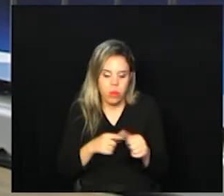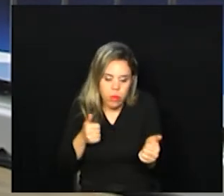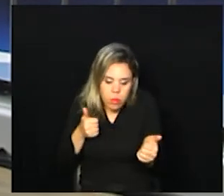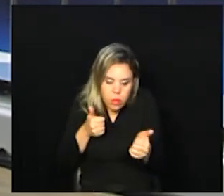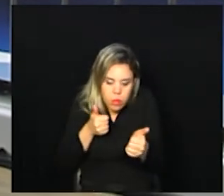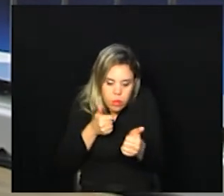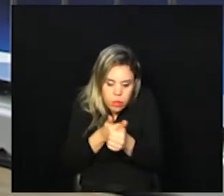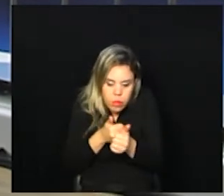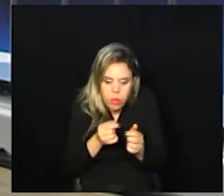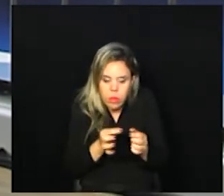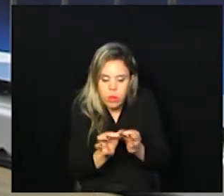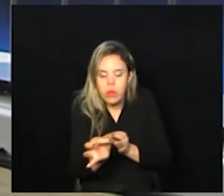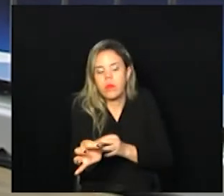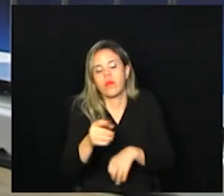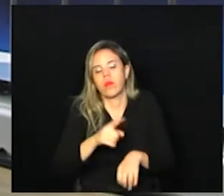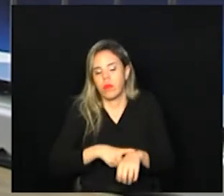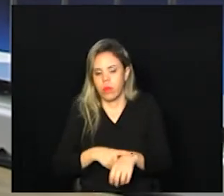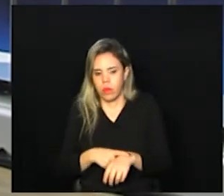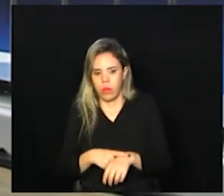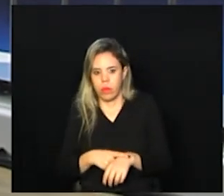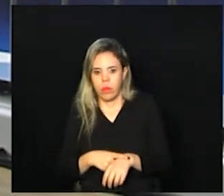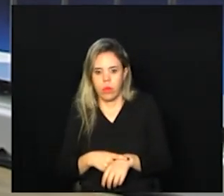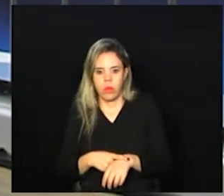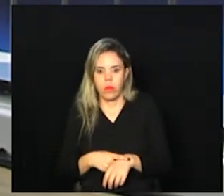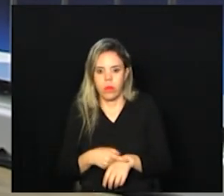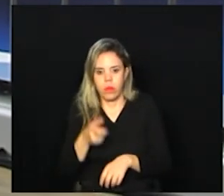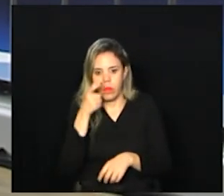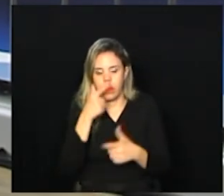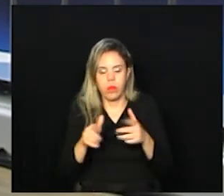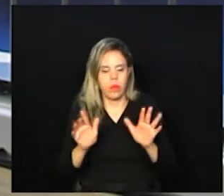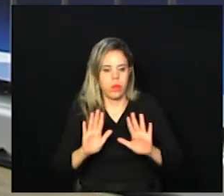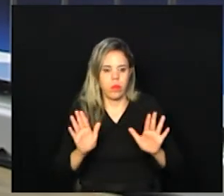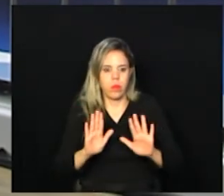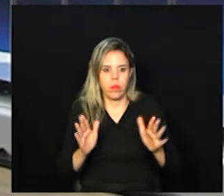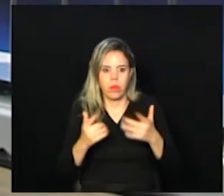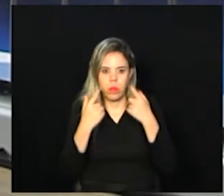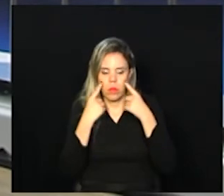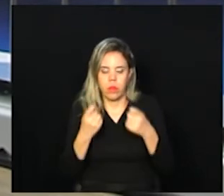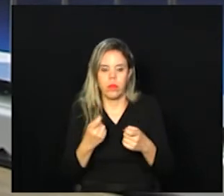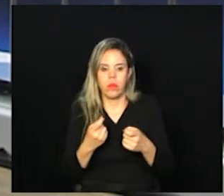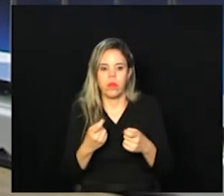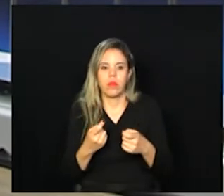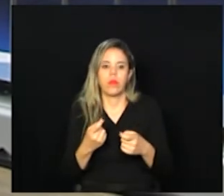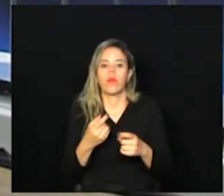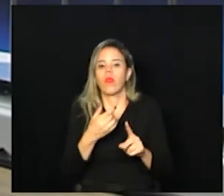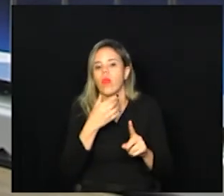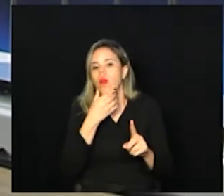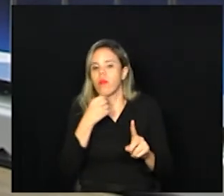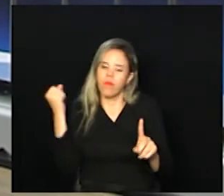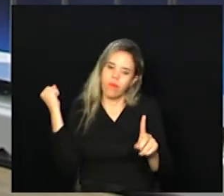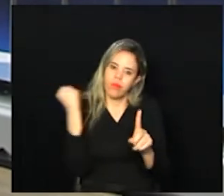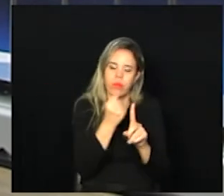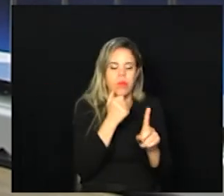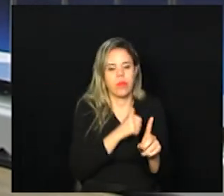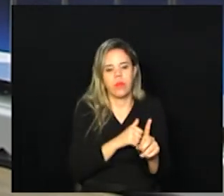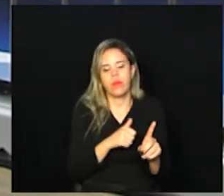médio e longo prazo para não assistirmos mais cenas de feminicídio, de agressão